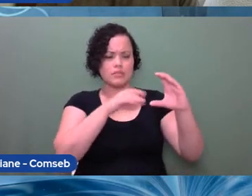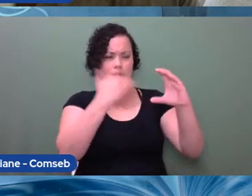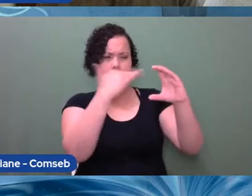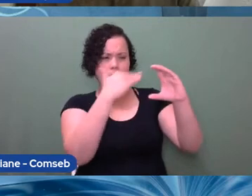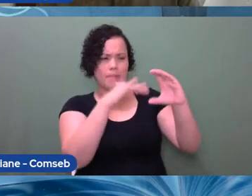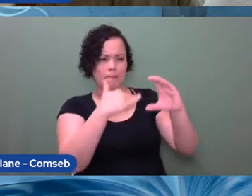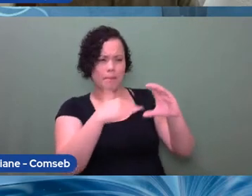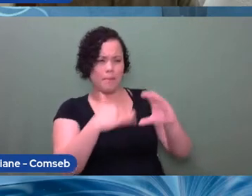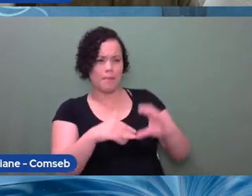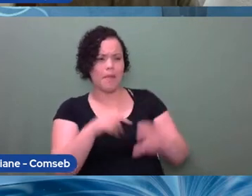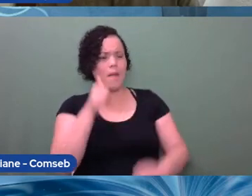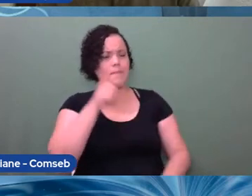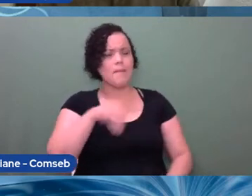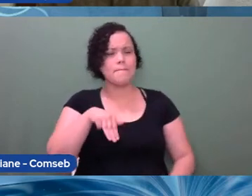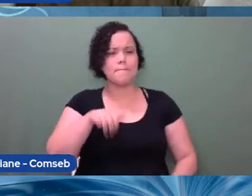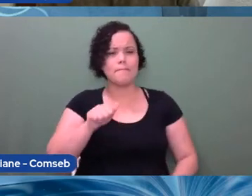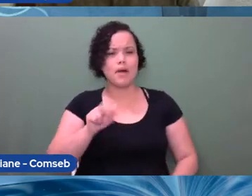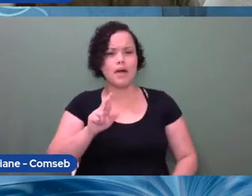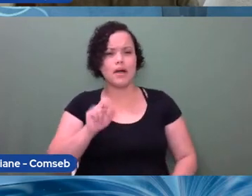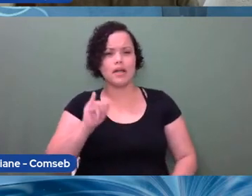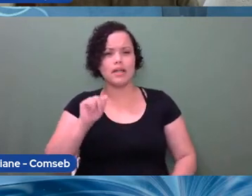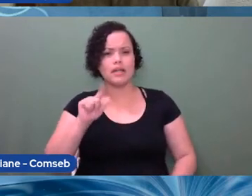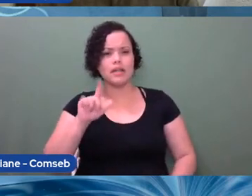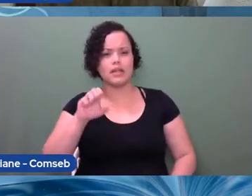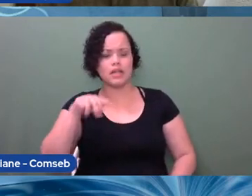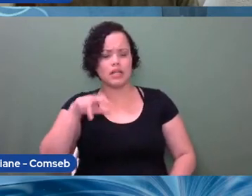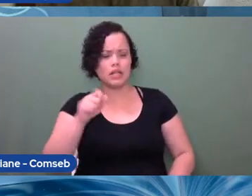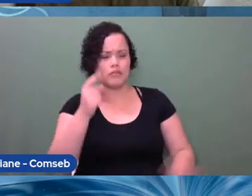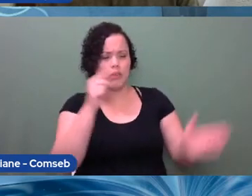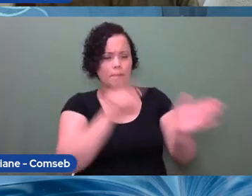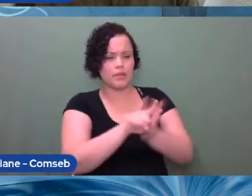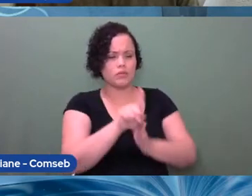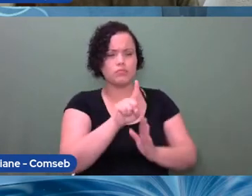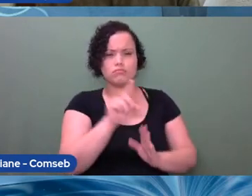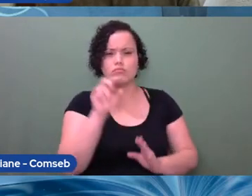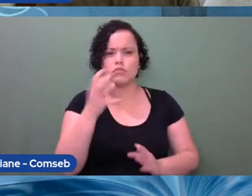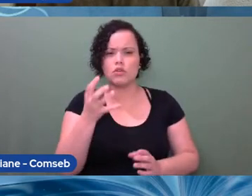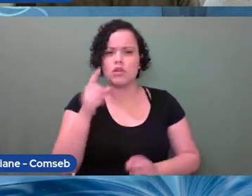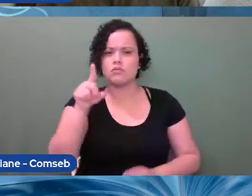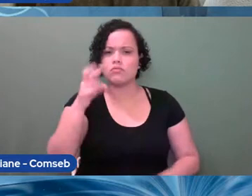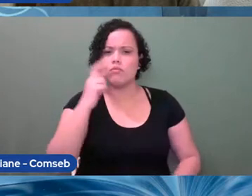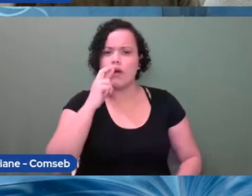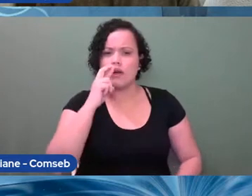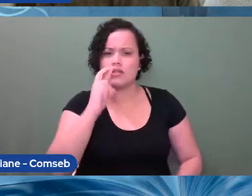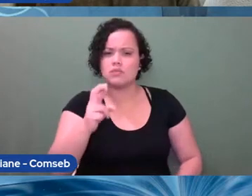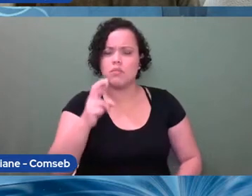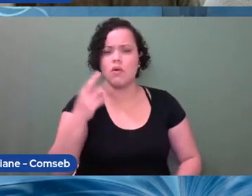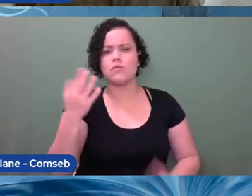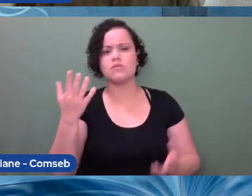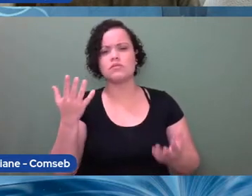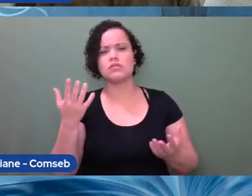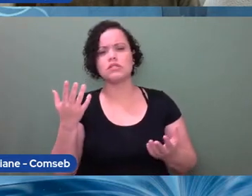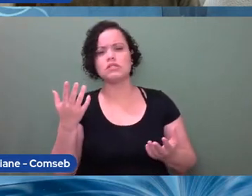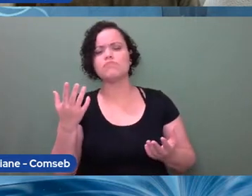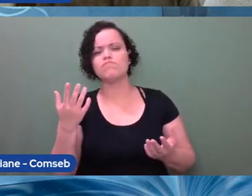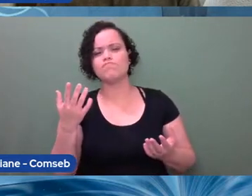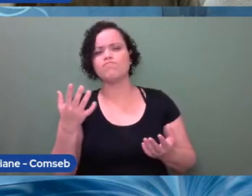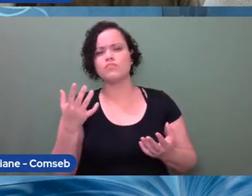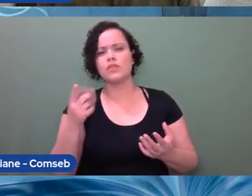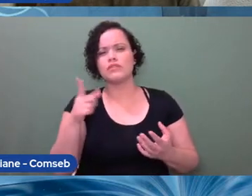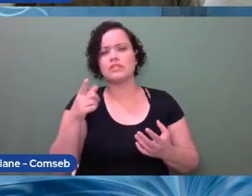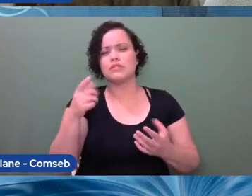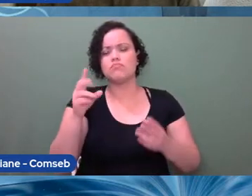Marilene Scioli de Matos, Otacílio. E aí eu te peço na resposta para talvez poder compilar aí as